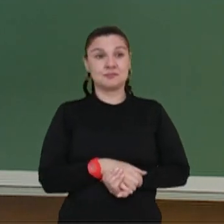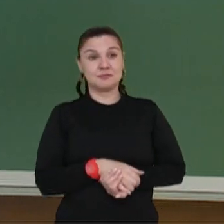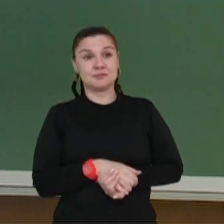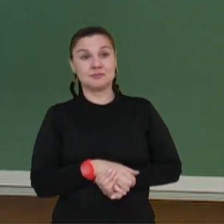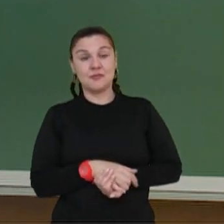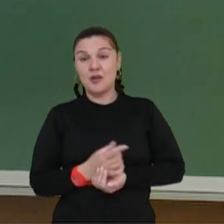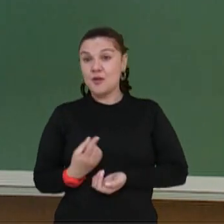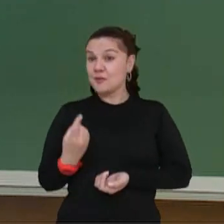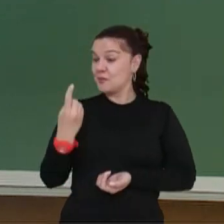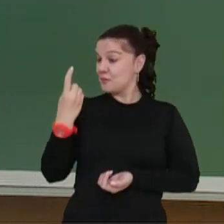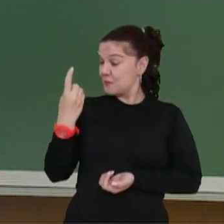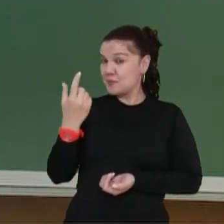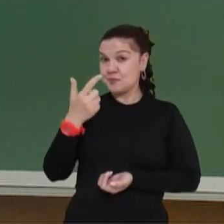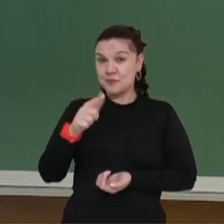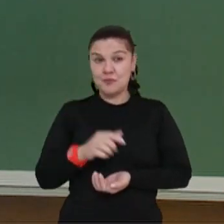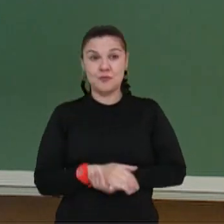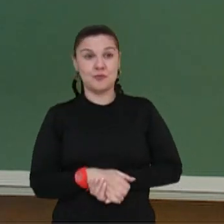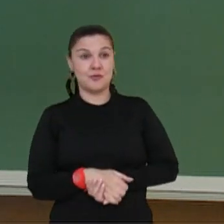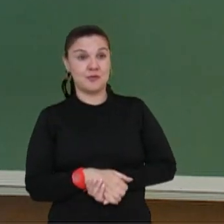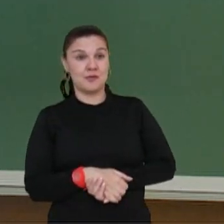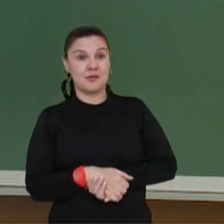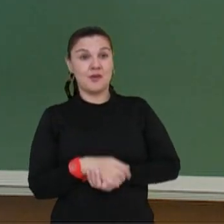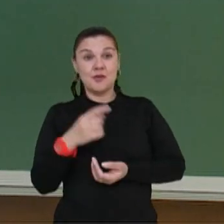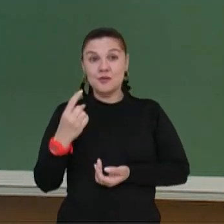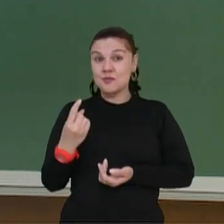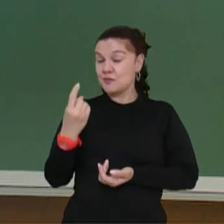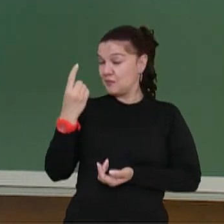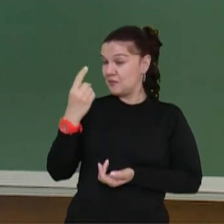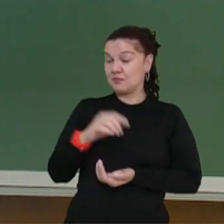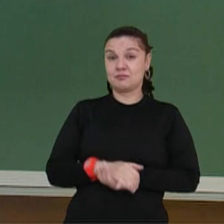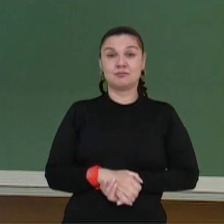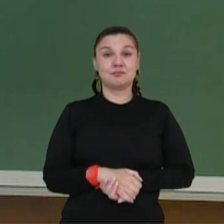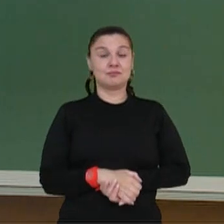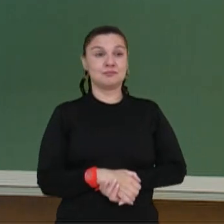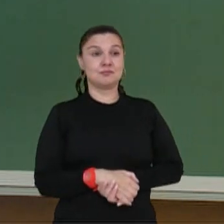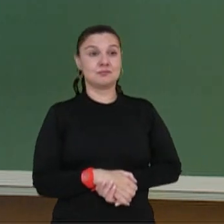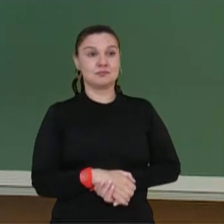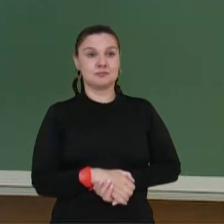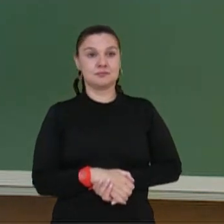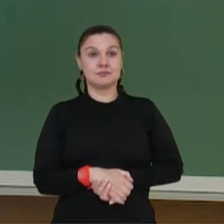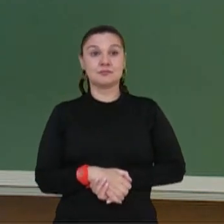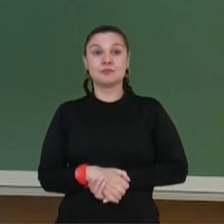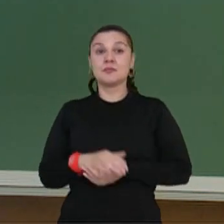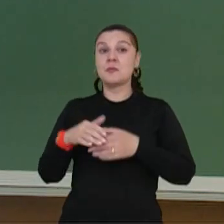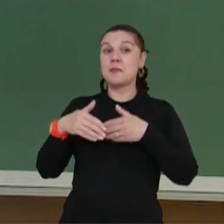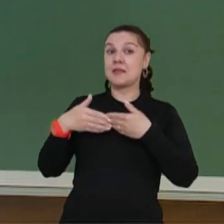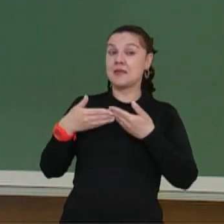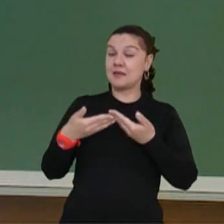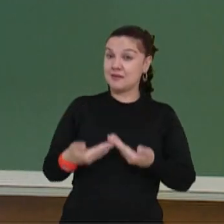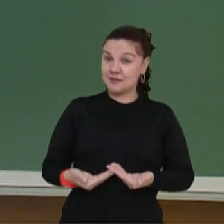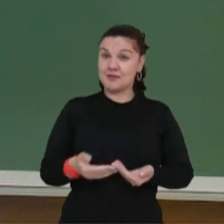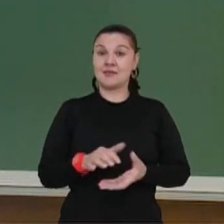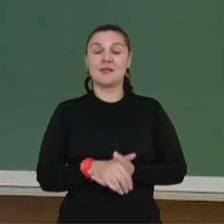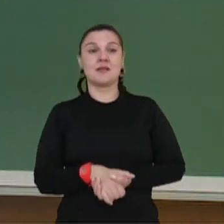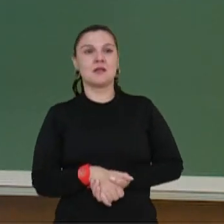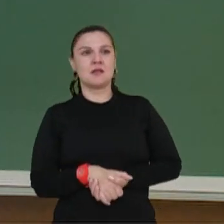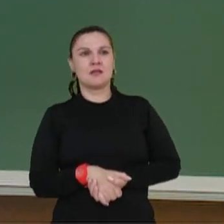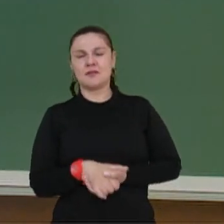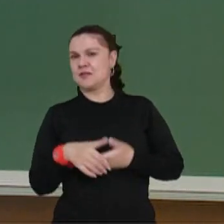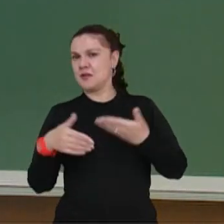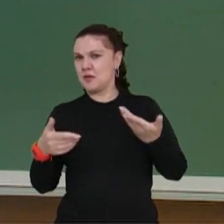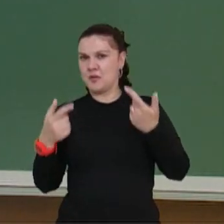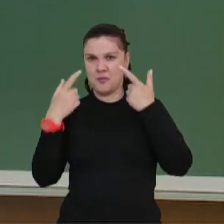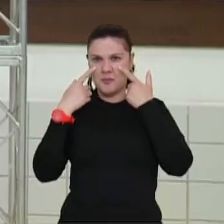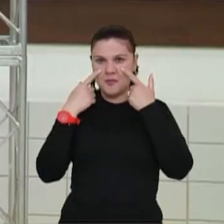o 143 aparece uma vez, o 144 aparece uma vez, certo? E aí?